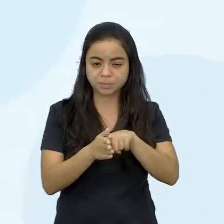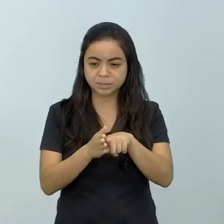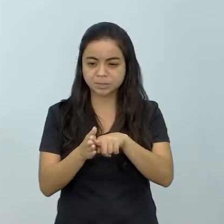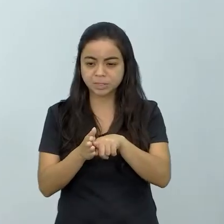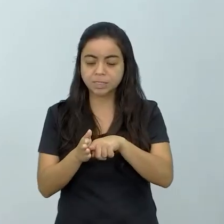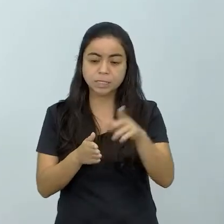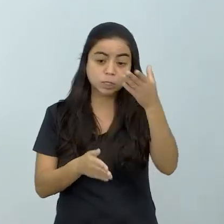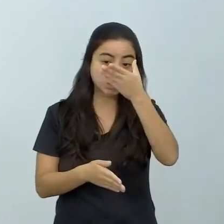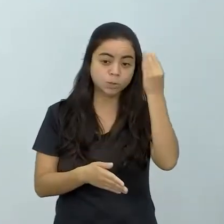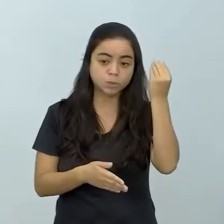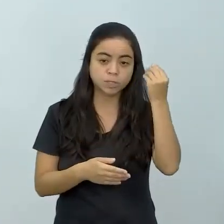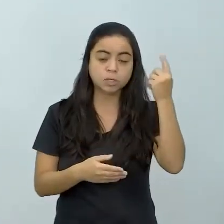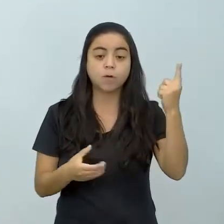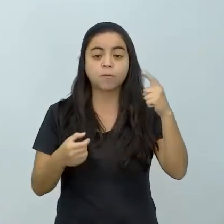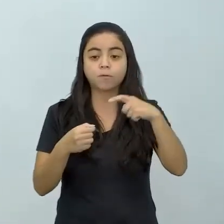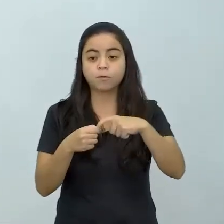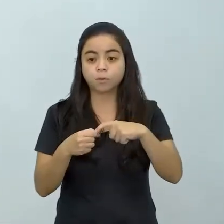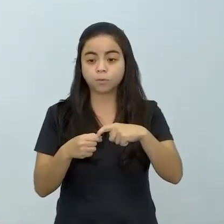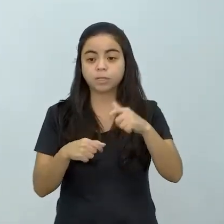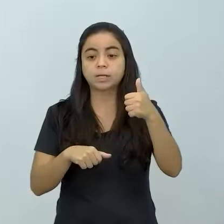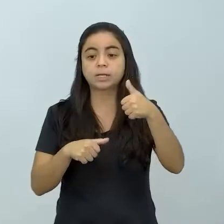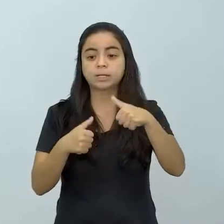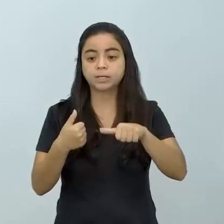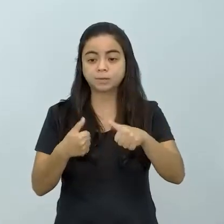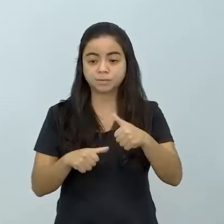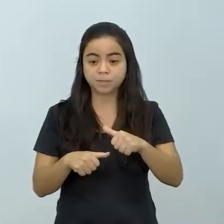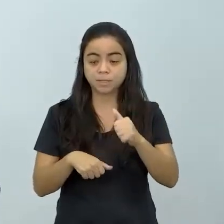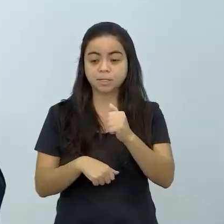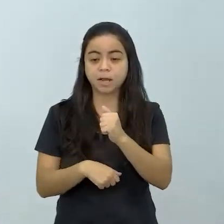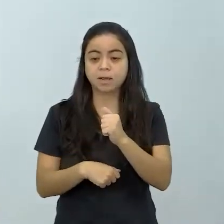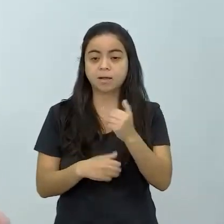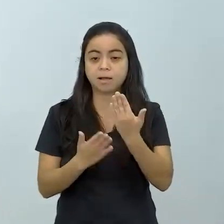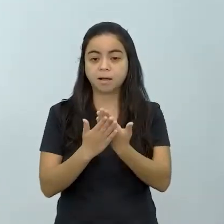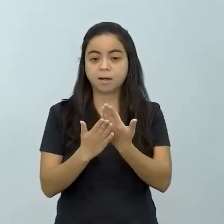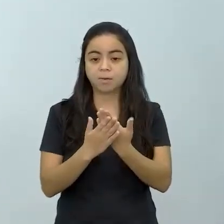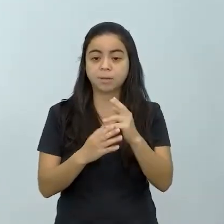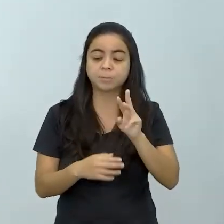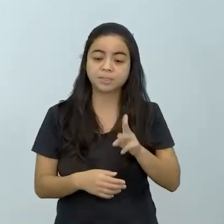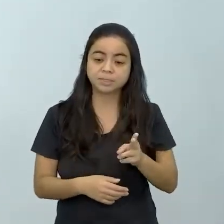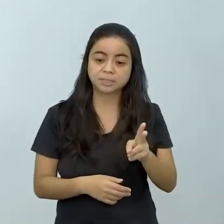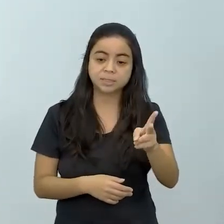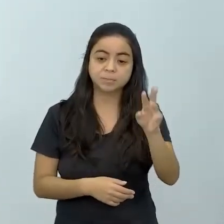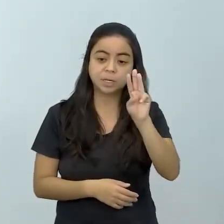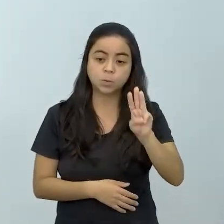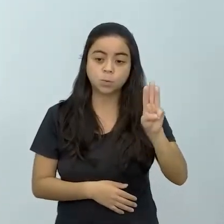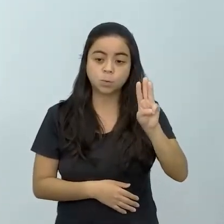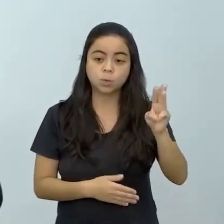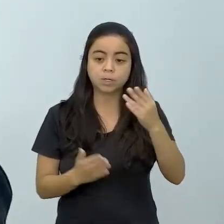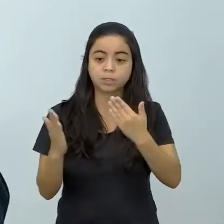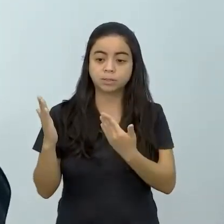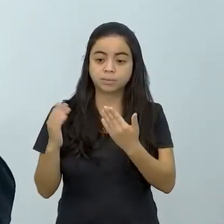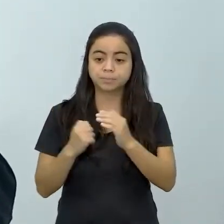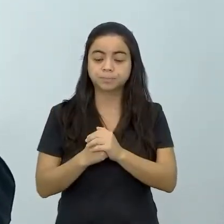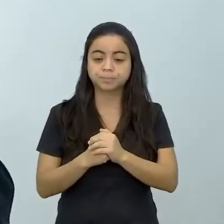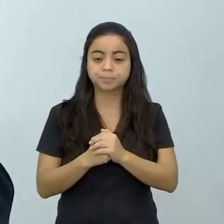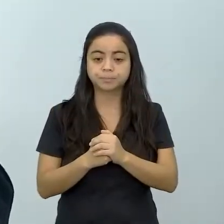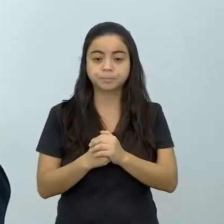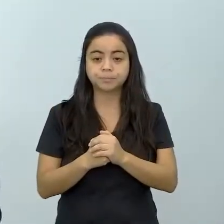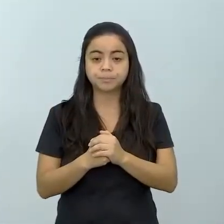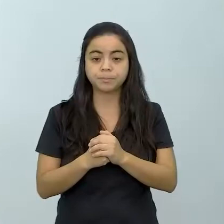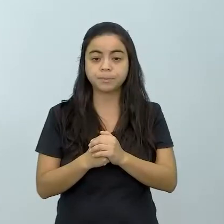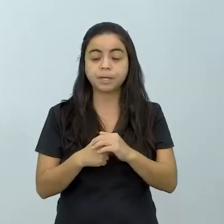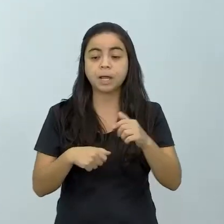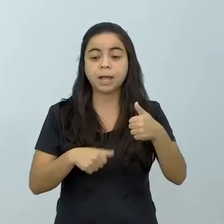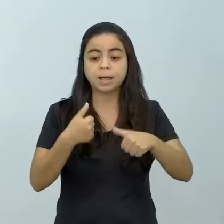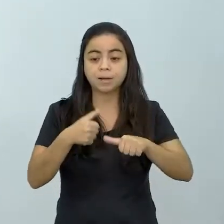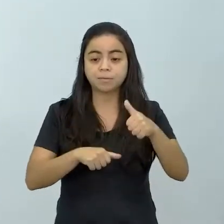esquece volta aqui não esquece também vai aparecer sempre o link para você ao longo da nossa explicação por vai aparecer agora daqui a pouquinho você